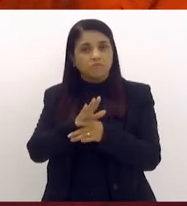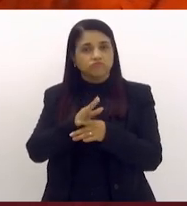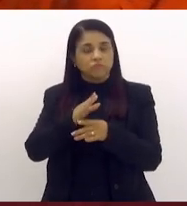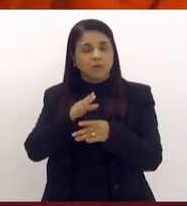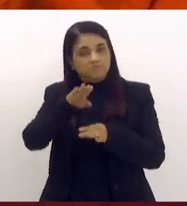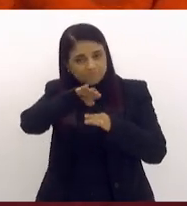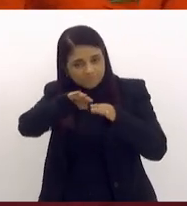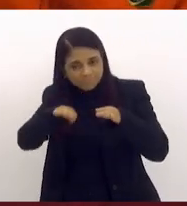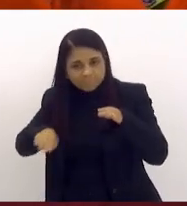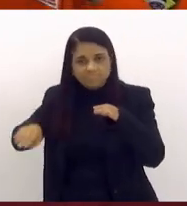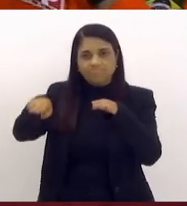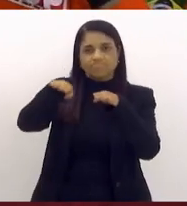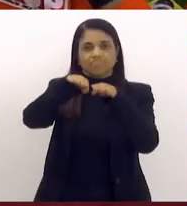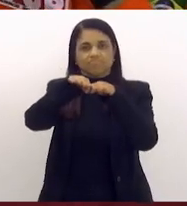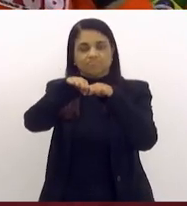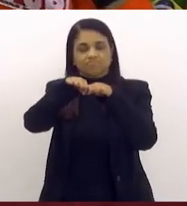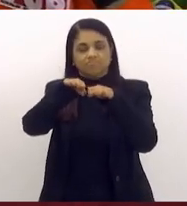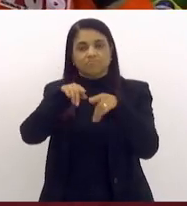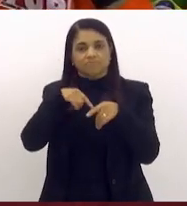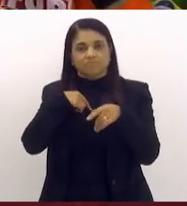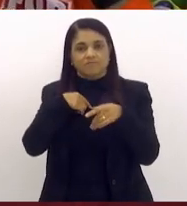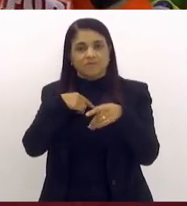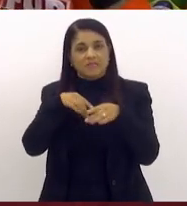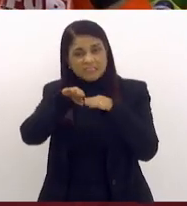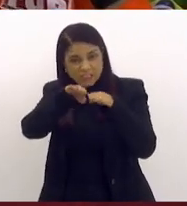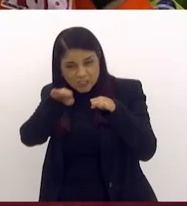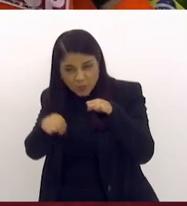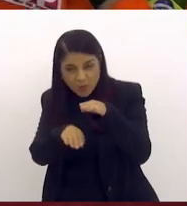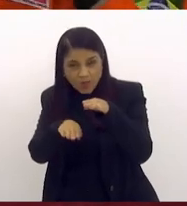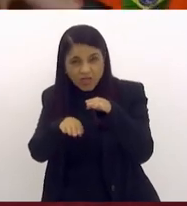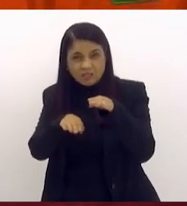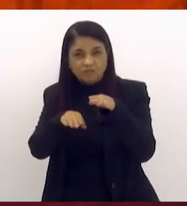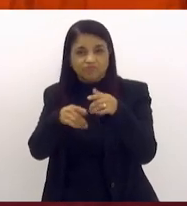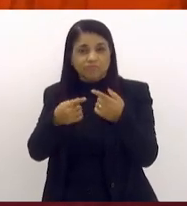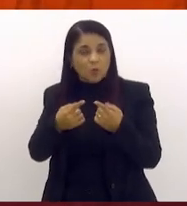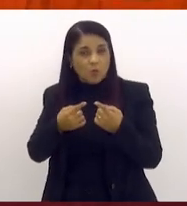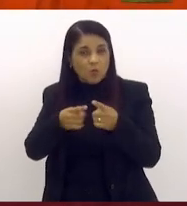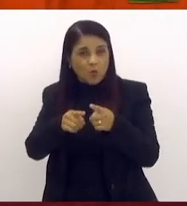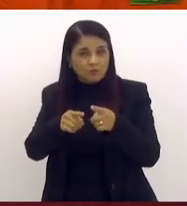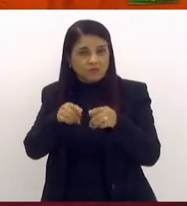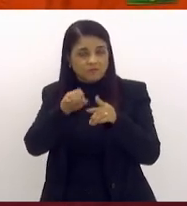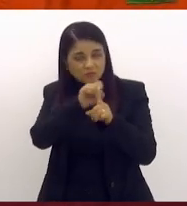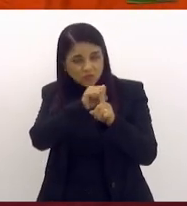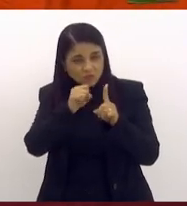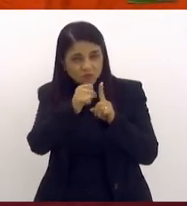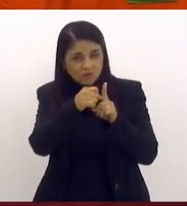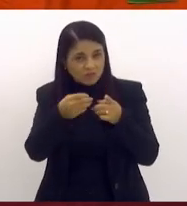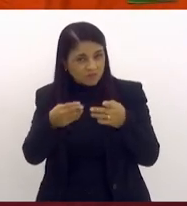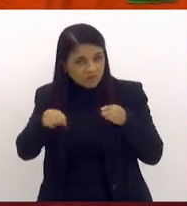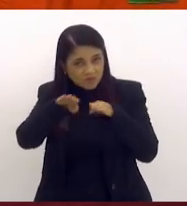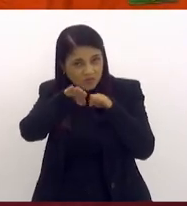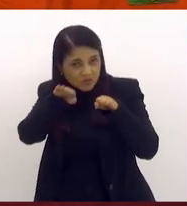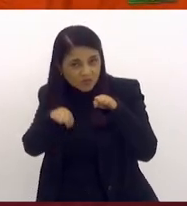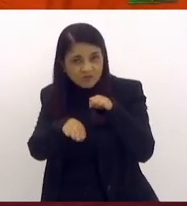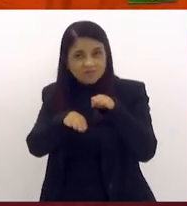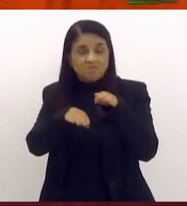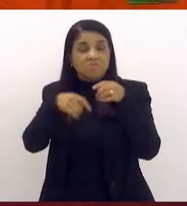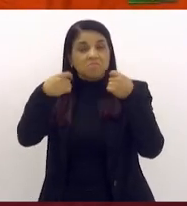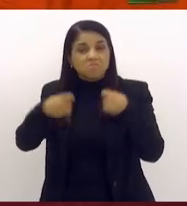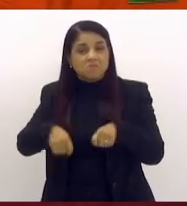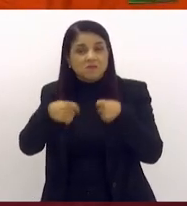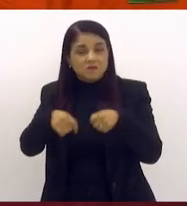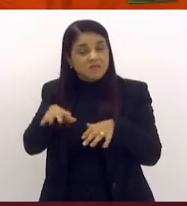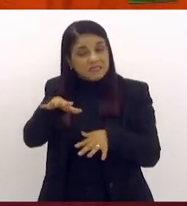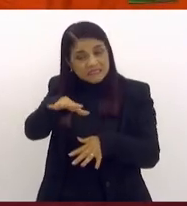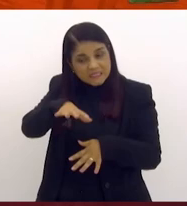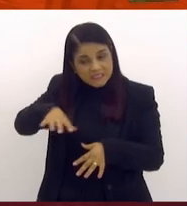país se nós queremos combater desigualdade principalmente desigualdade social nós precisamos fazer com que esse